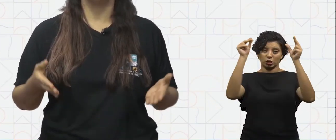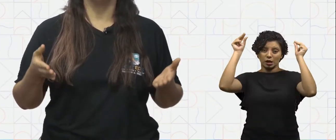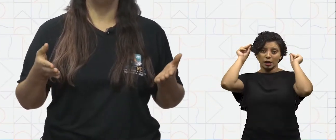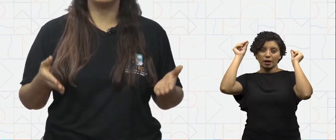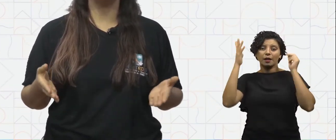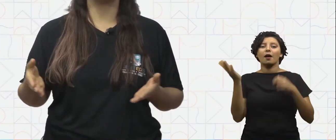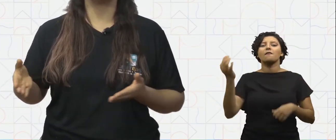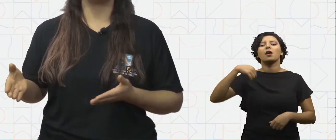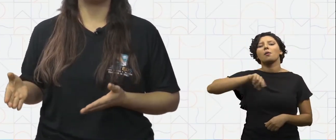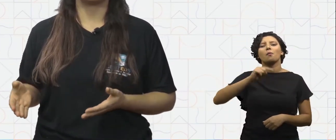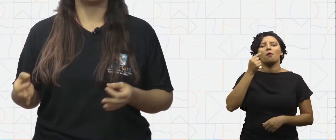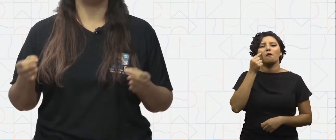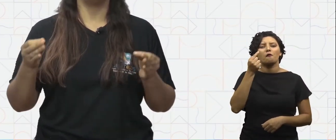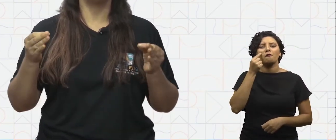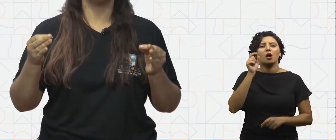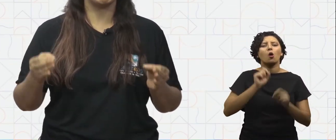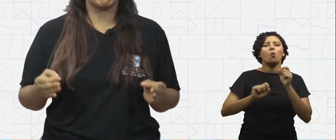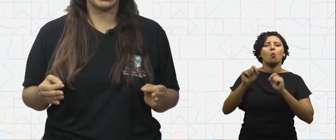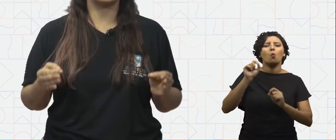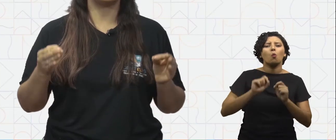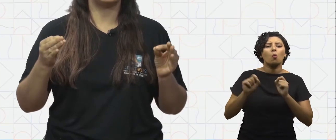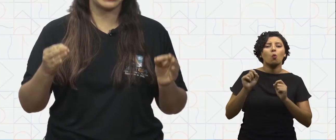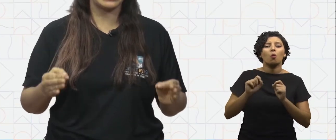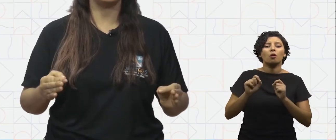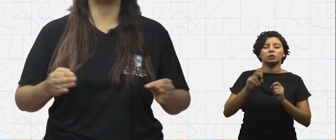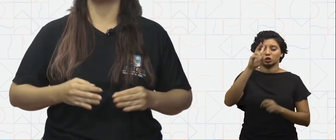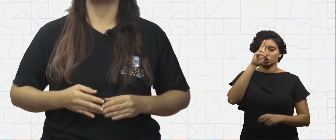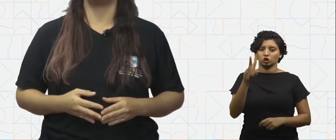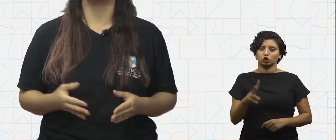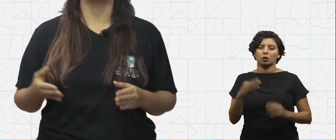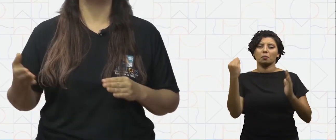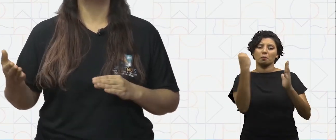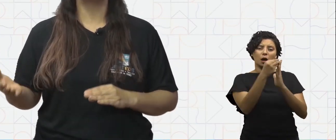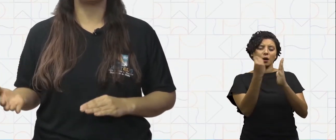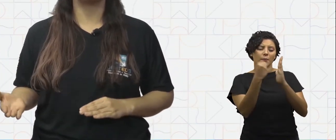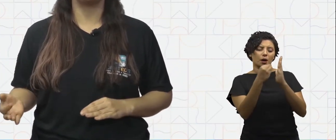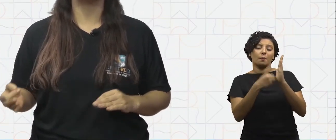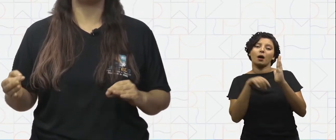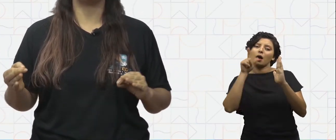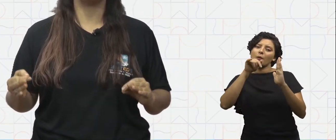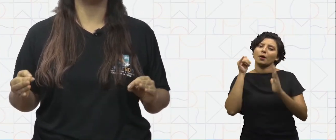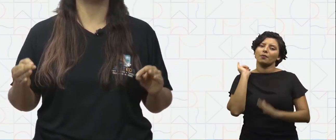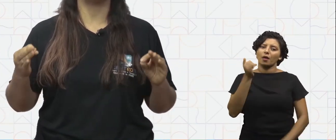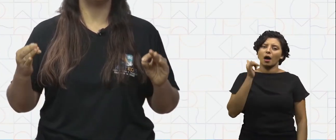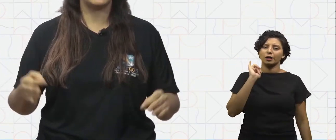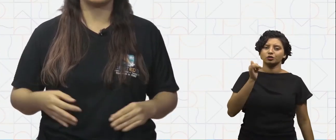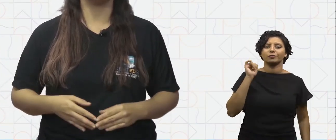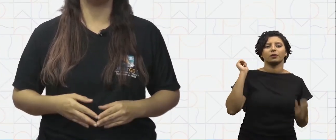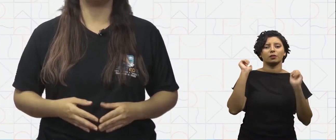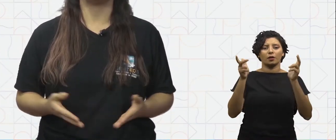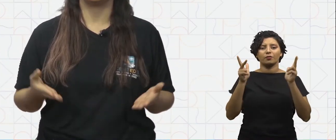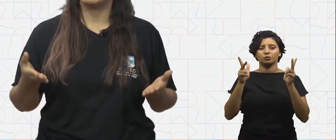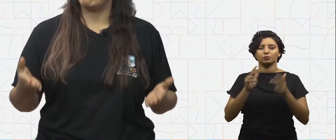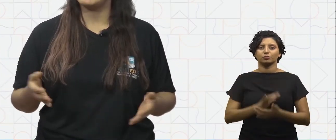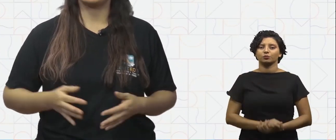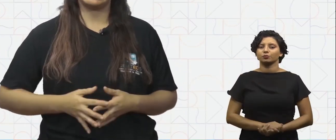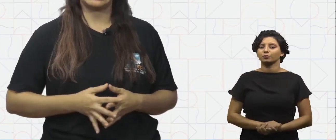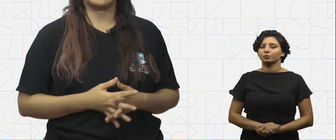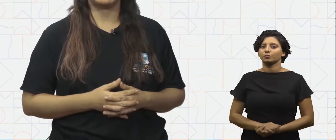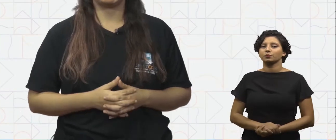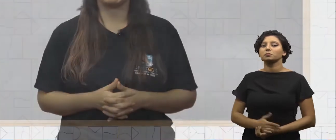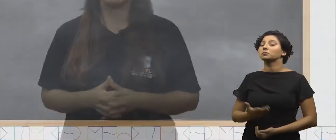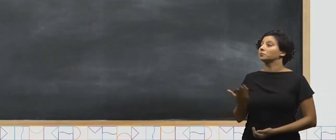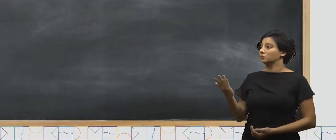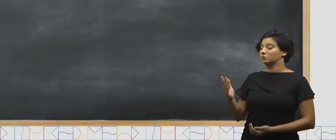grega, vamos verificar o que faz desta história ser uma narrativa de aventura. Veja